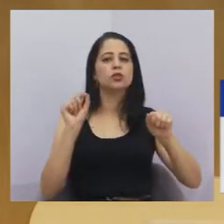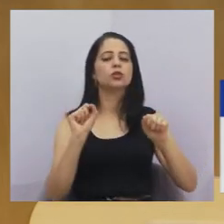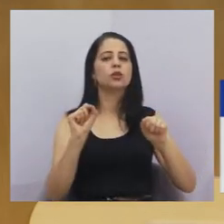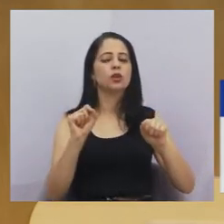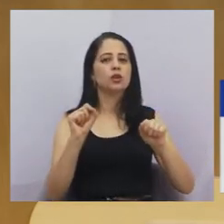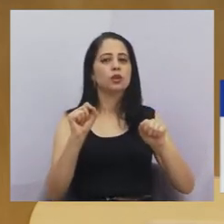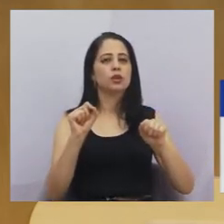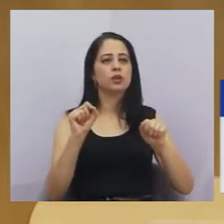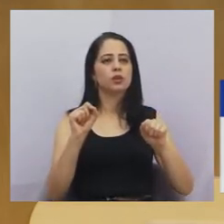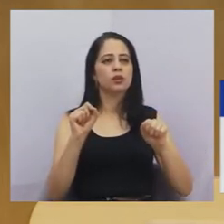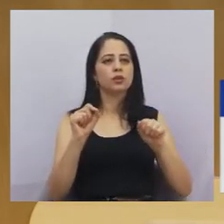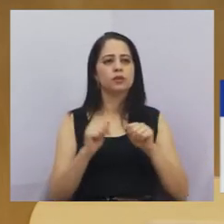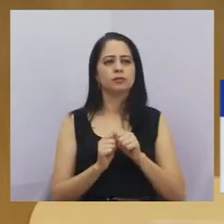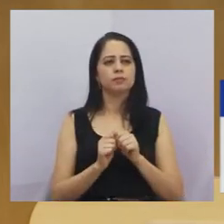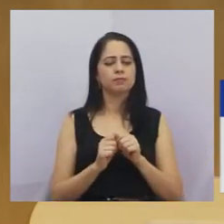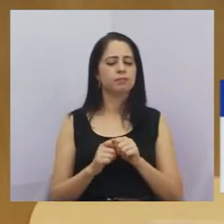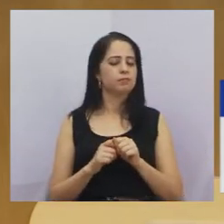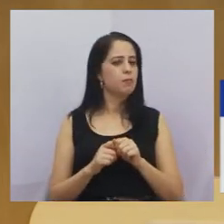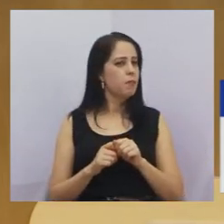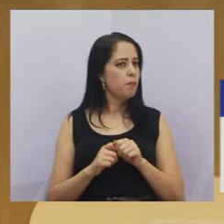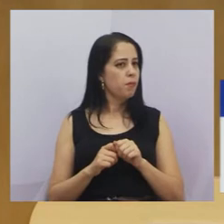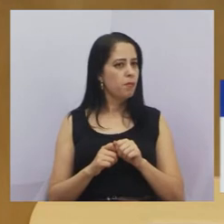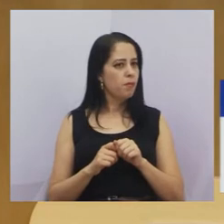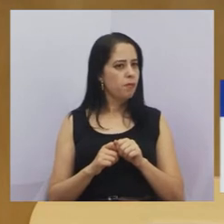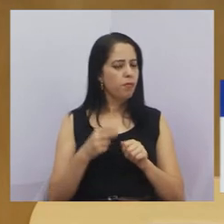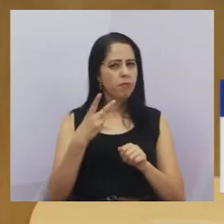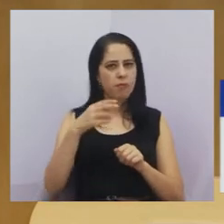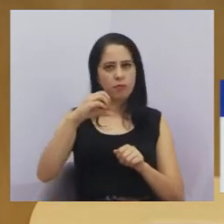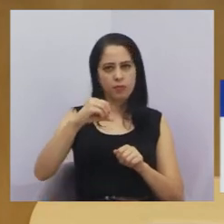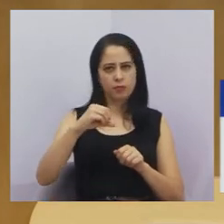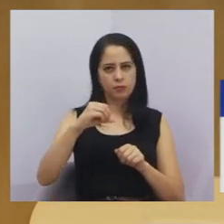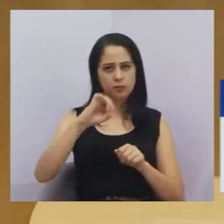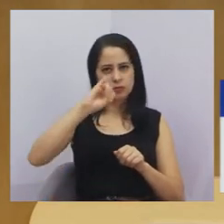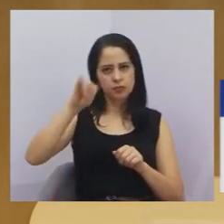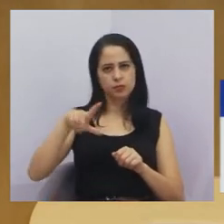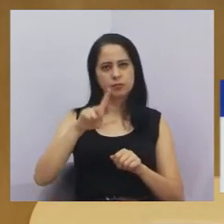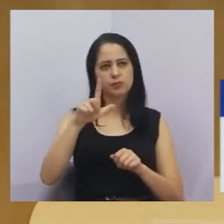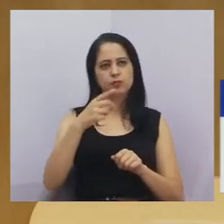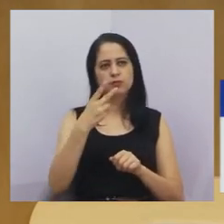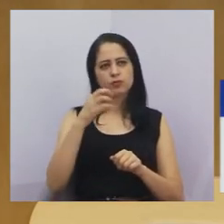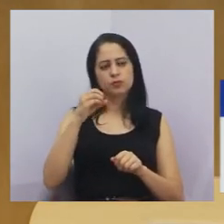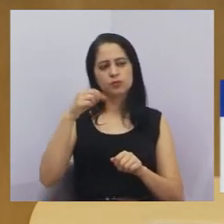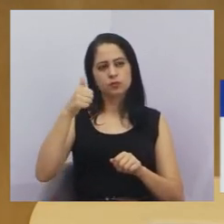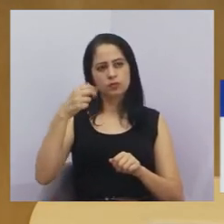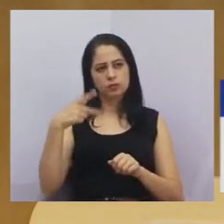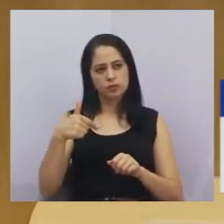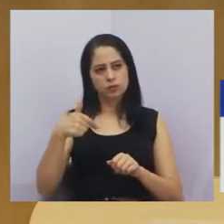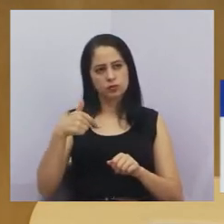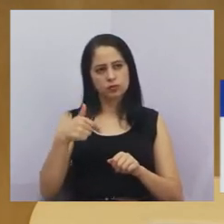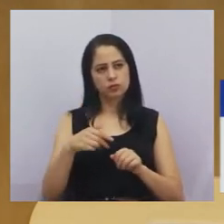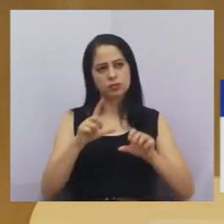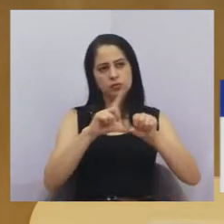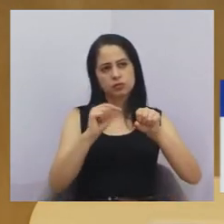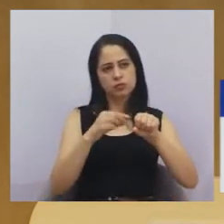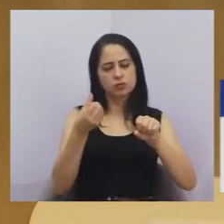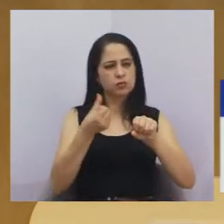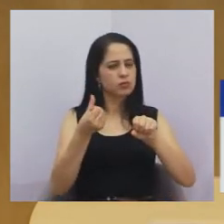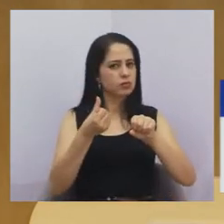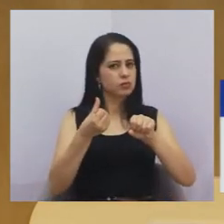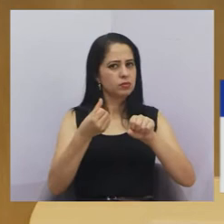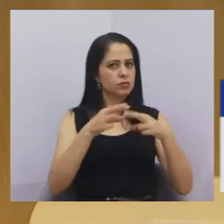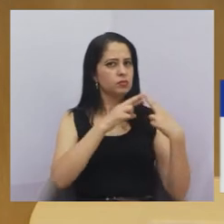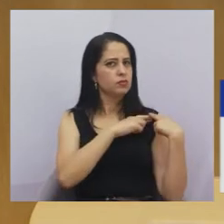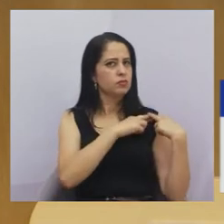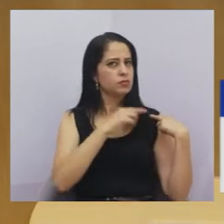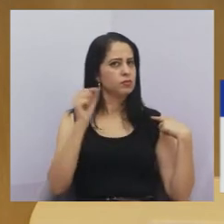Lei 6.114, de 29 de junho de 2017. Artigo 6º, as